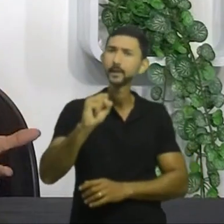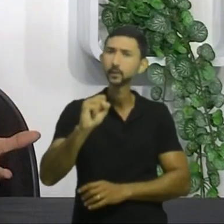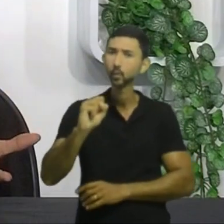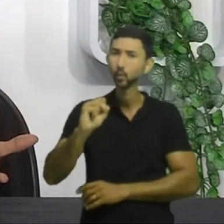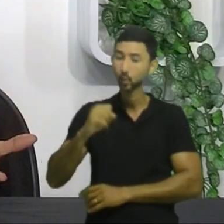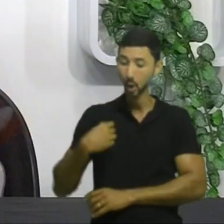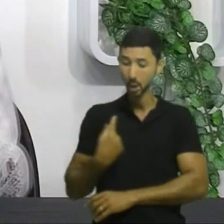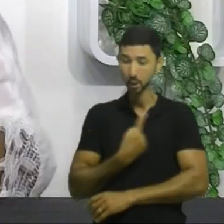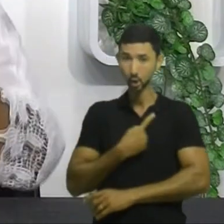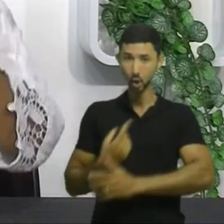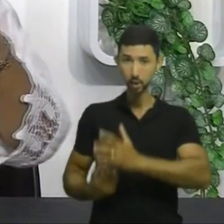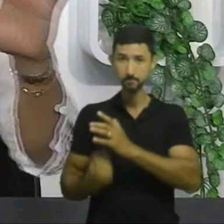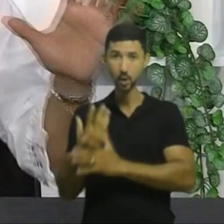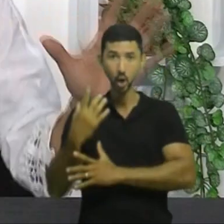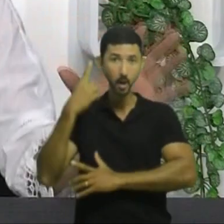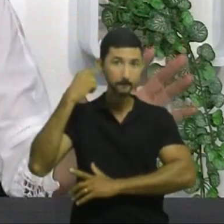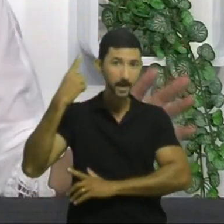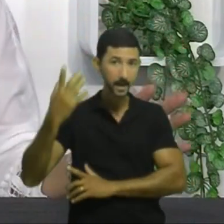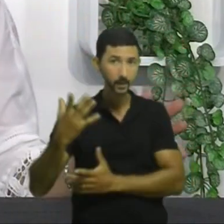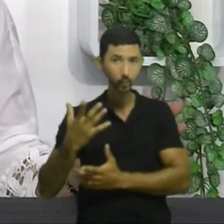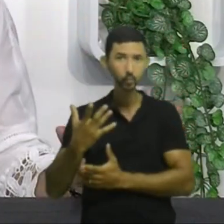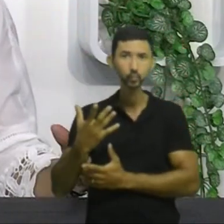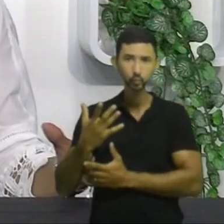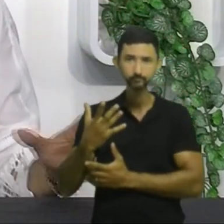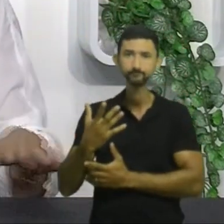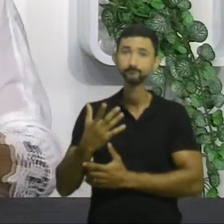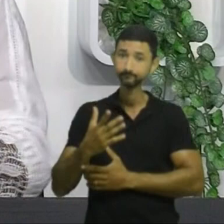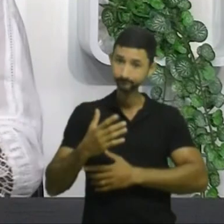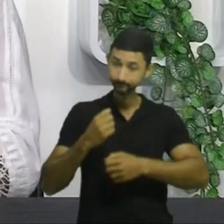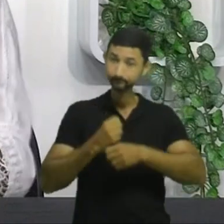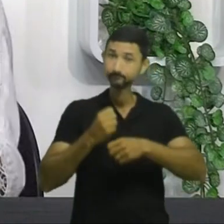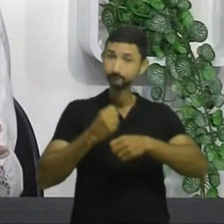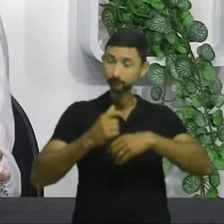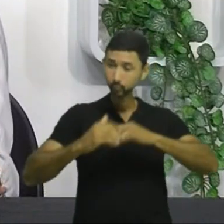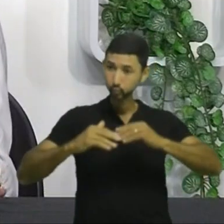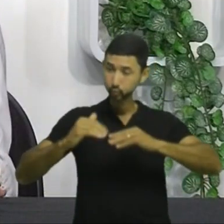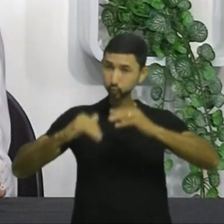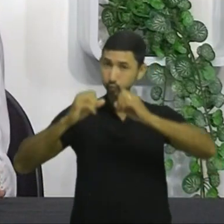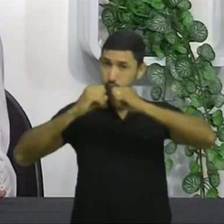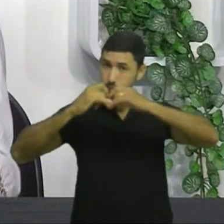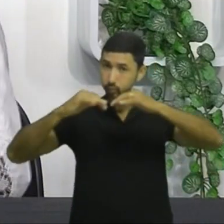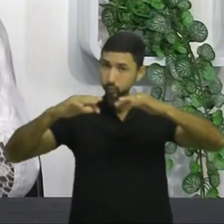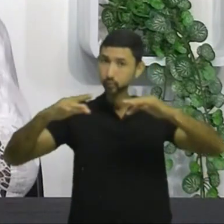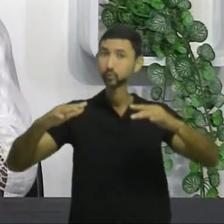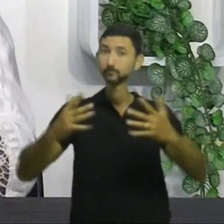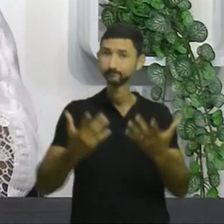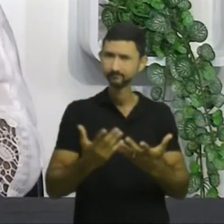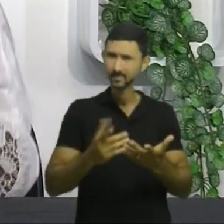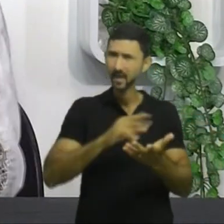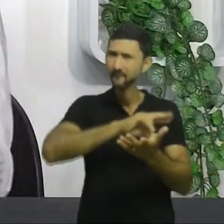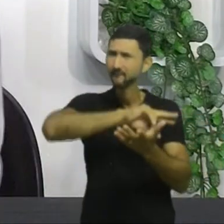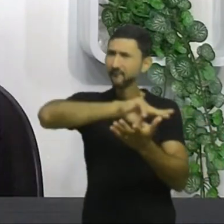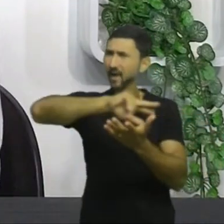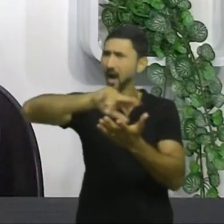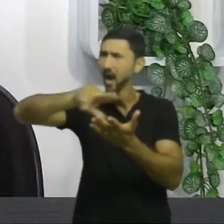nós produzimos, que o homem em grande escala tem feito. E lógico que isso aí são 2 exemplos, mas nós temos diversos e